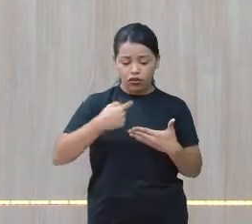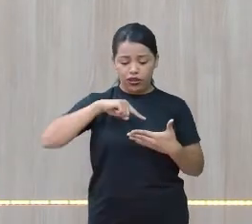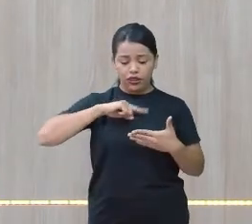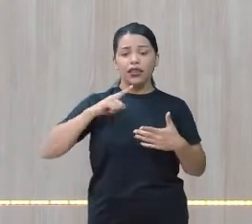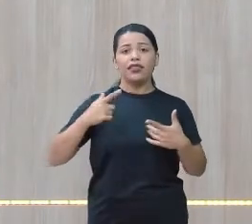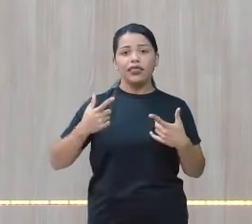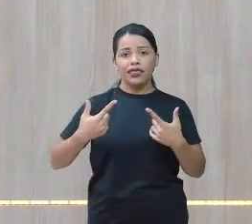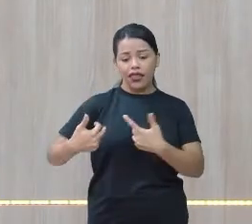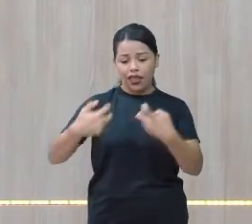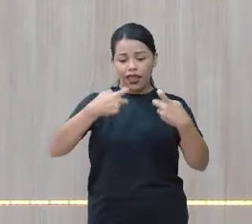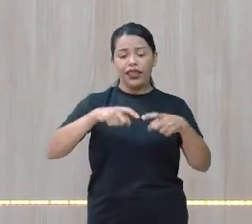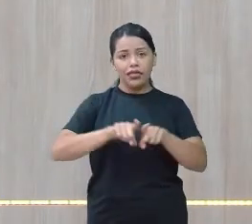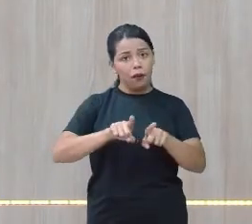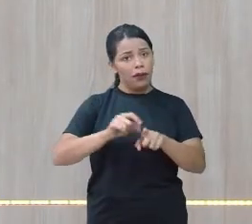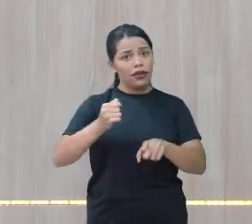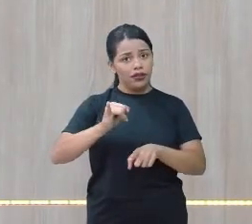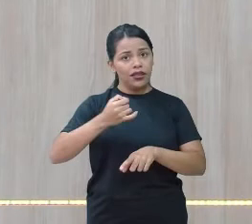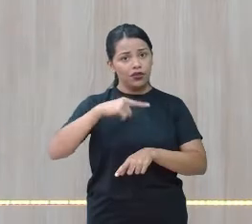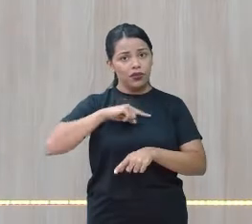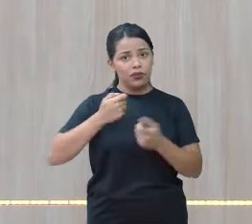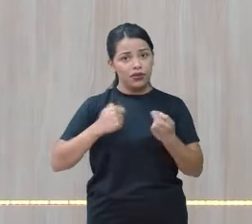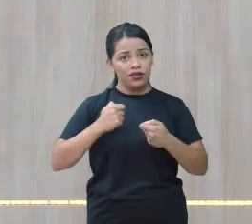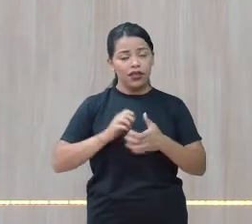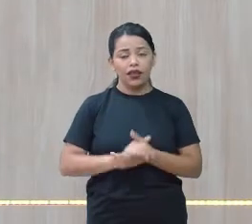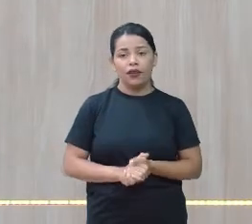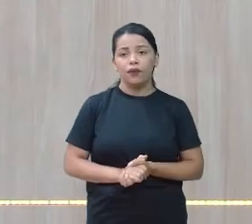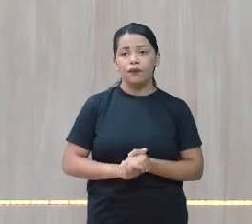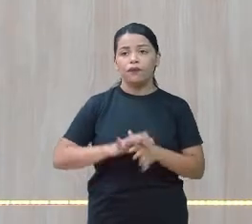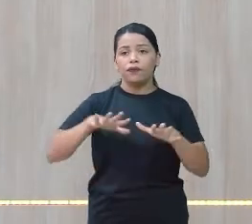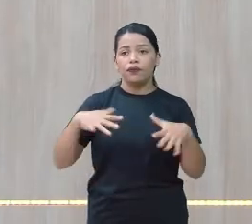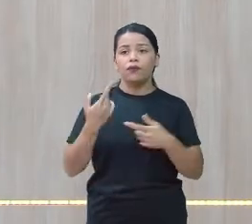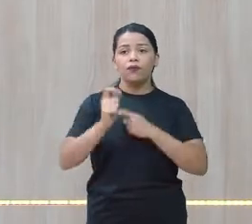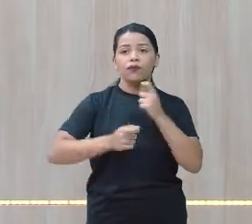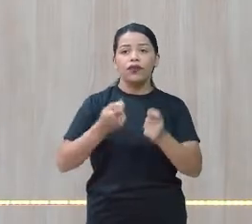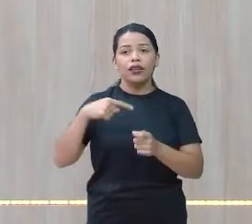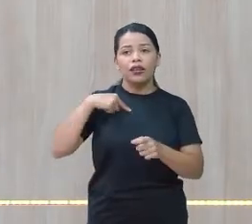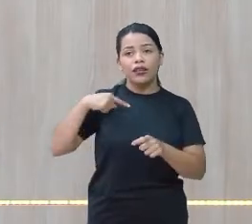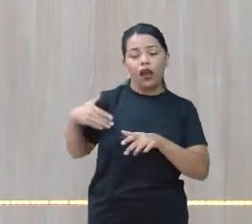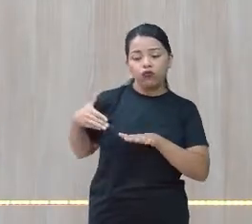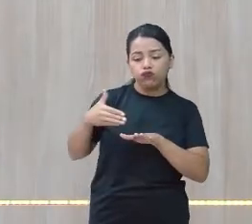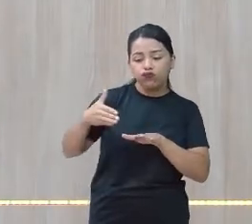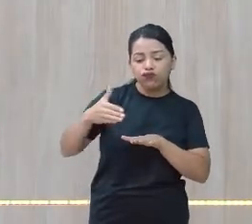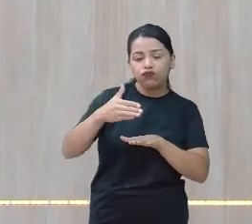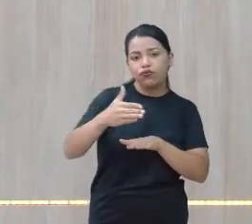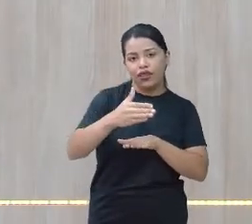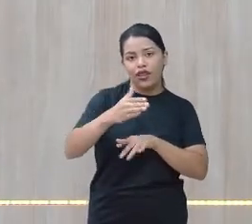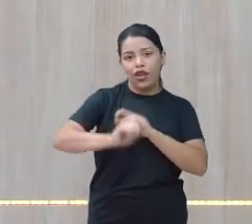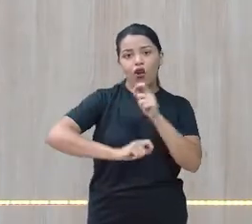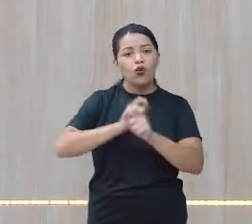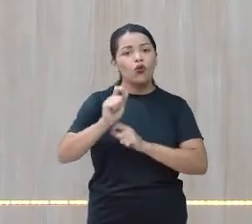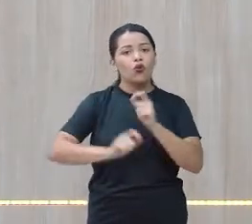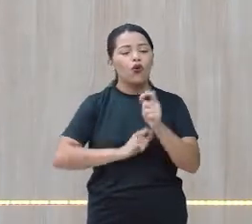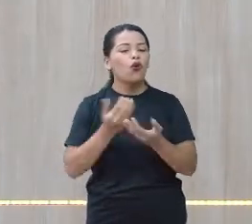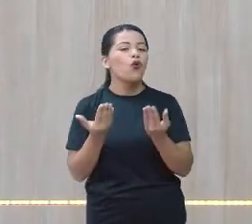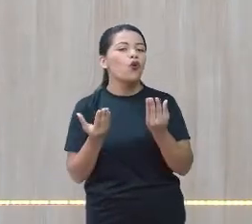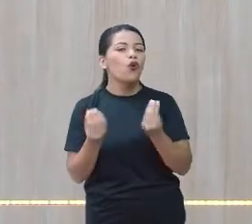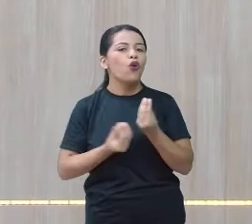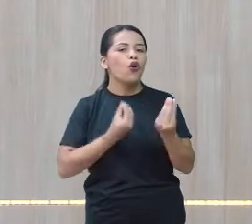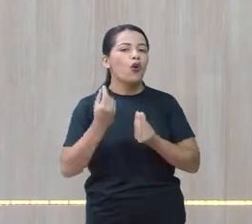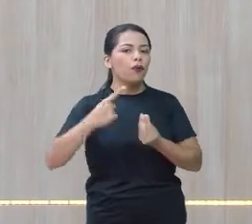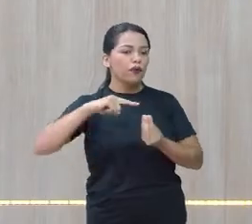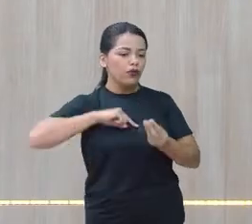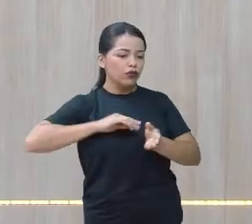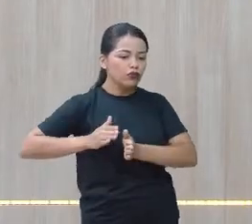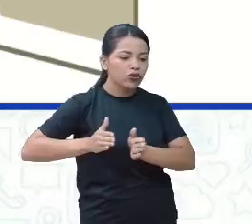ajuda. E aí, o que é que nós temos? A nossa trilha, né? Como é que nós vamos hoje percorrer, né, durante